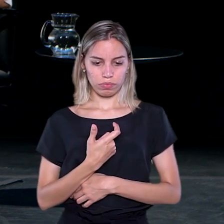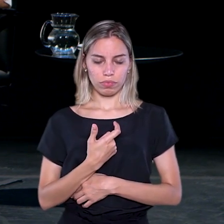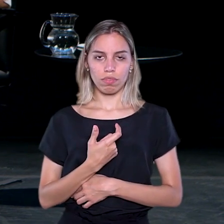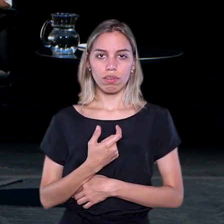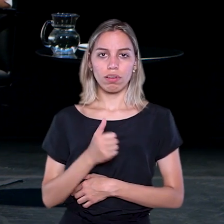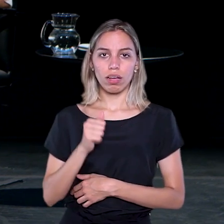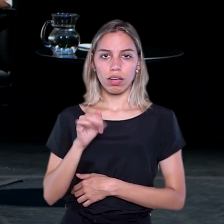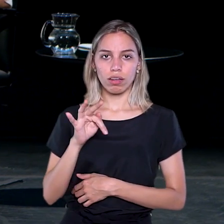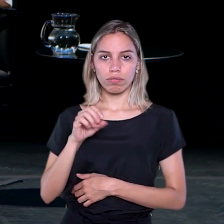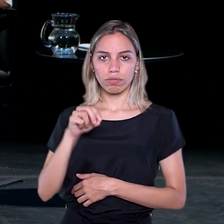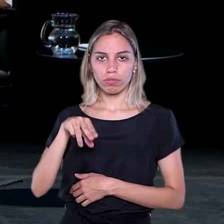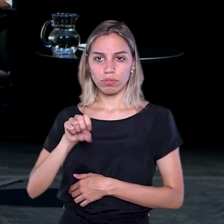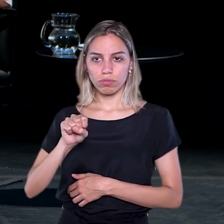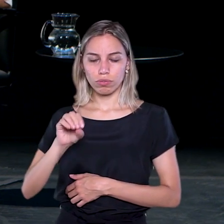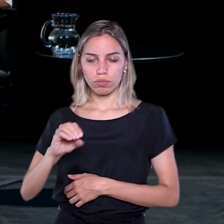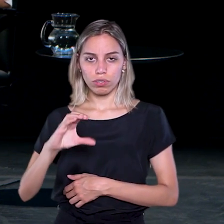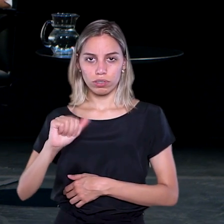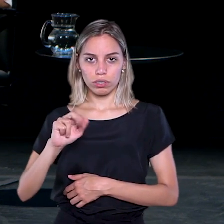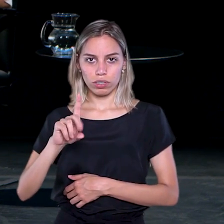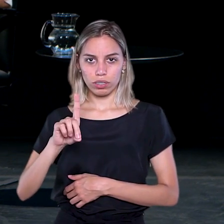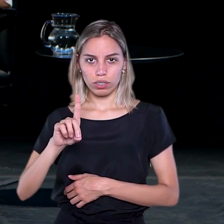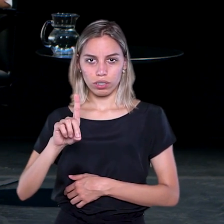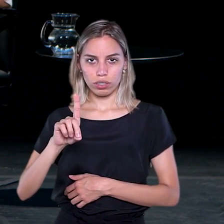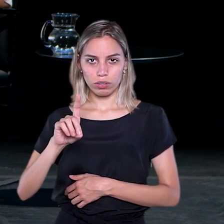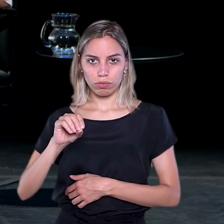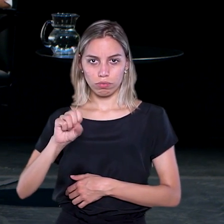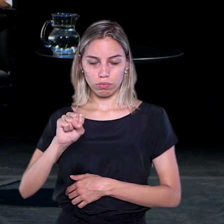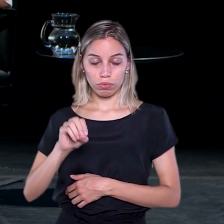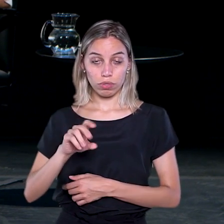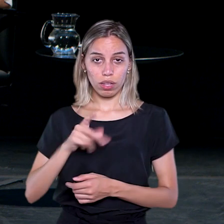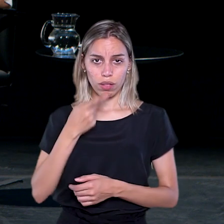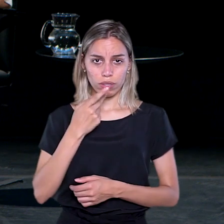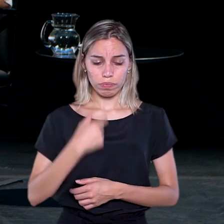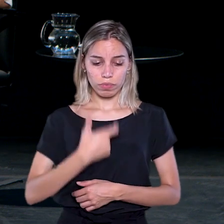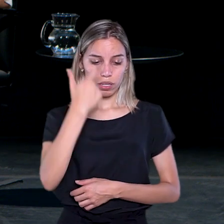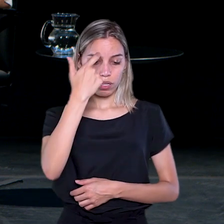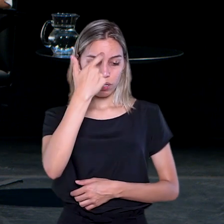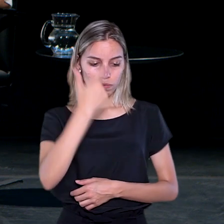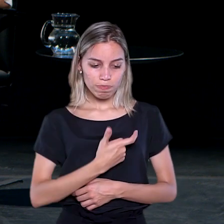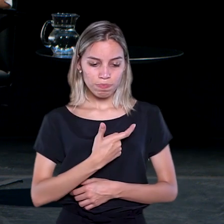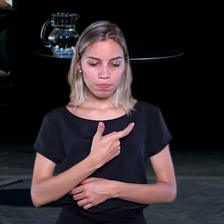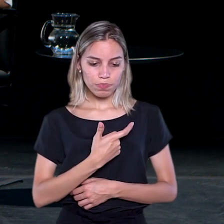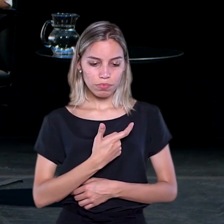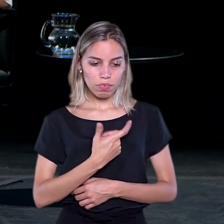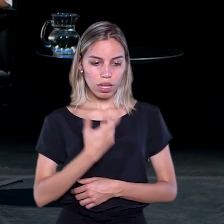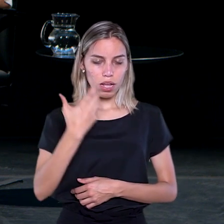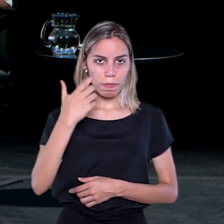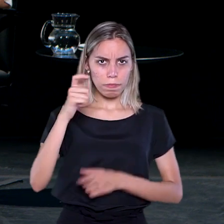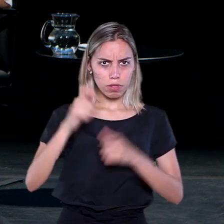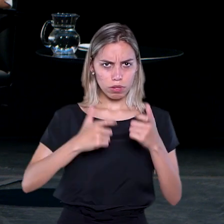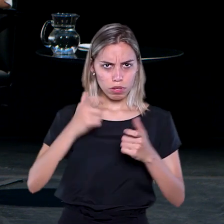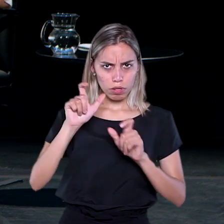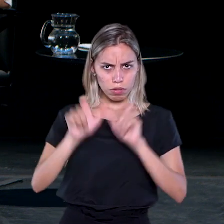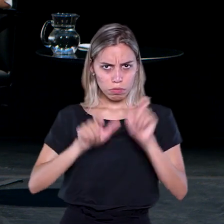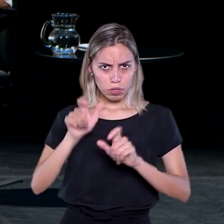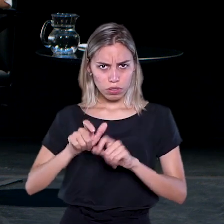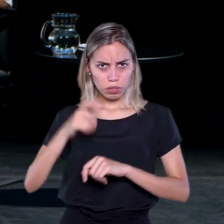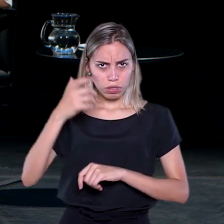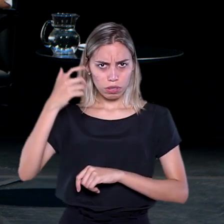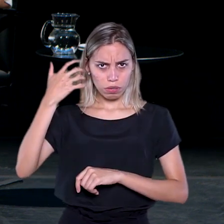falar sobre branquitude. E ele vai distinguir a branquitude acrítica, que é aquela branquitude que, de fato, é racista, embora não